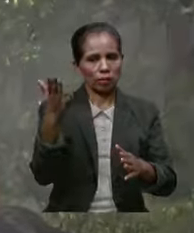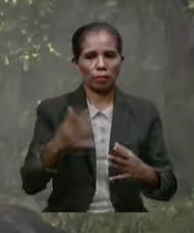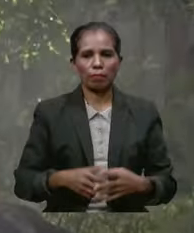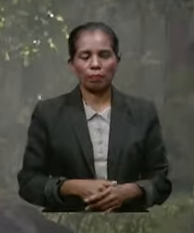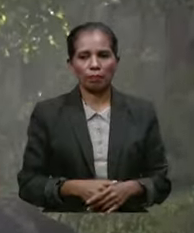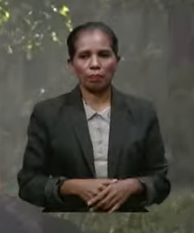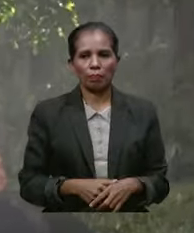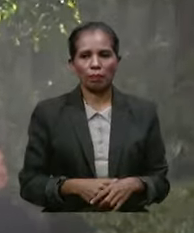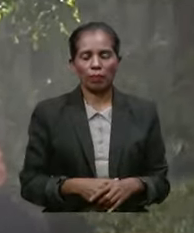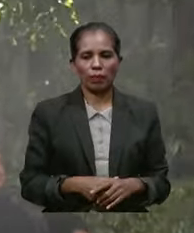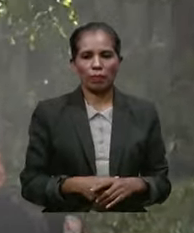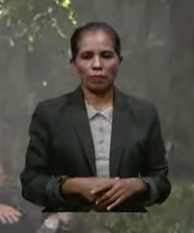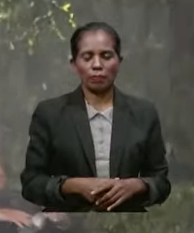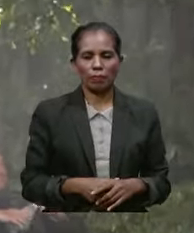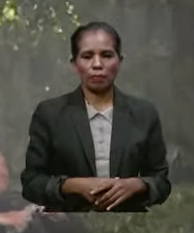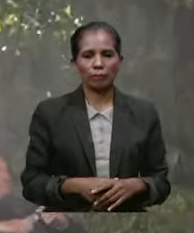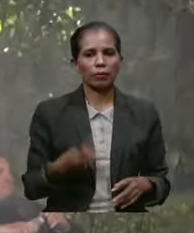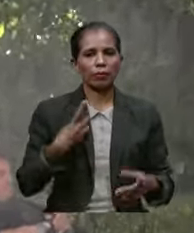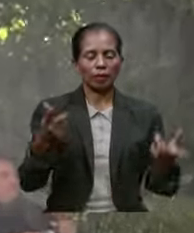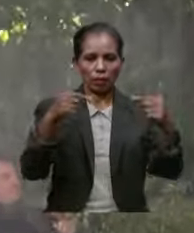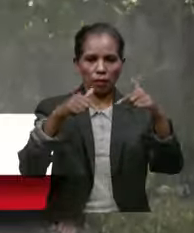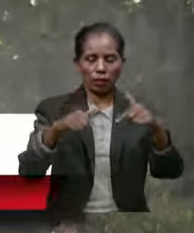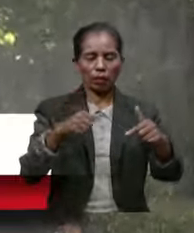Daqui a uns dias